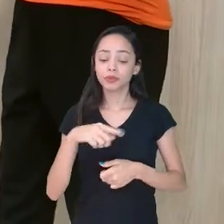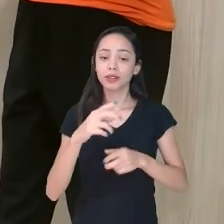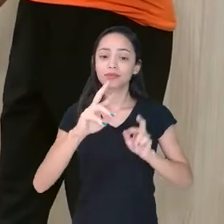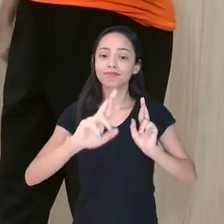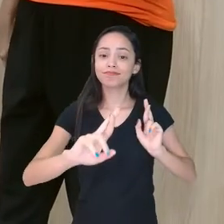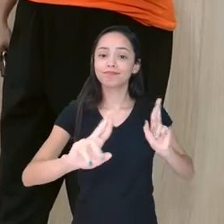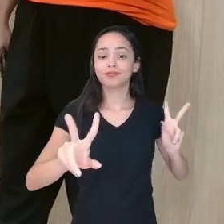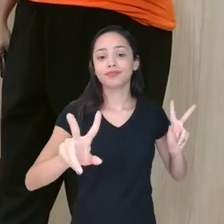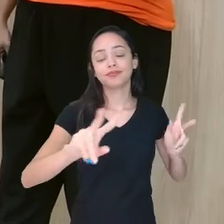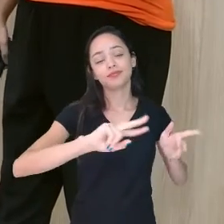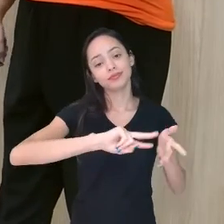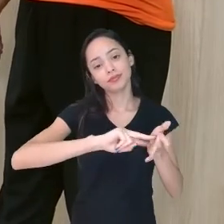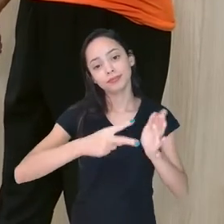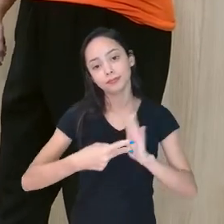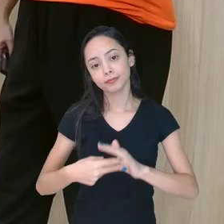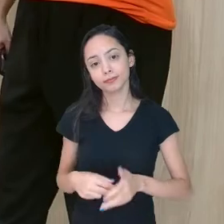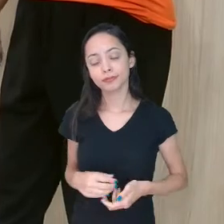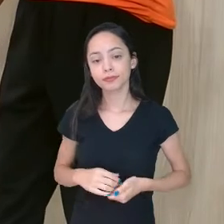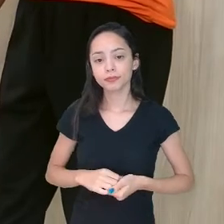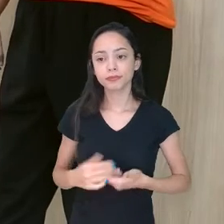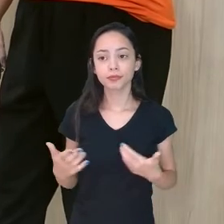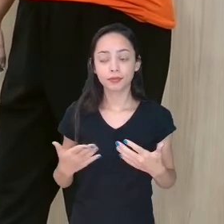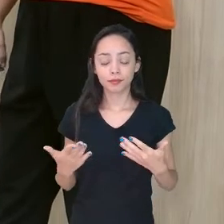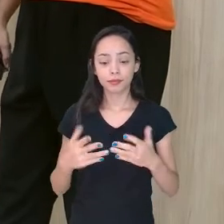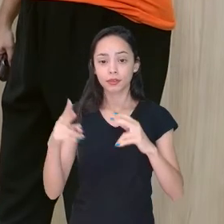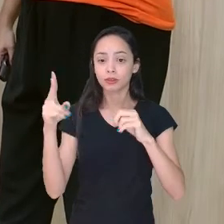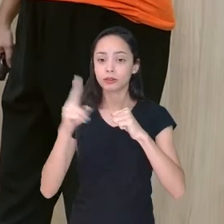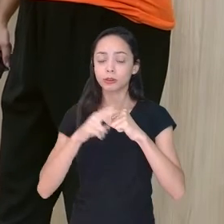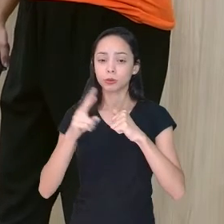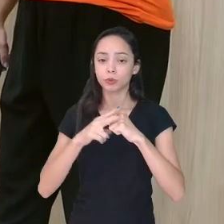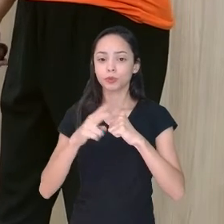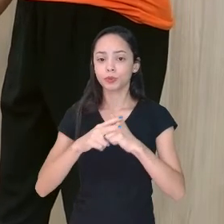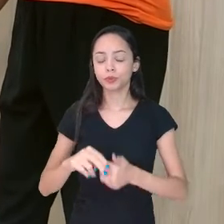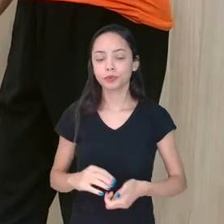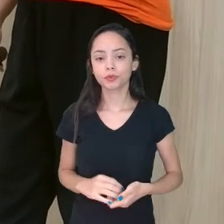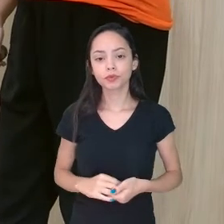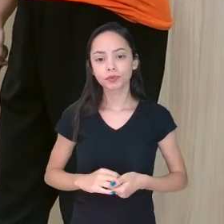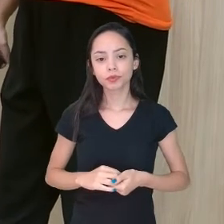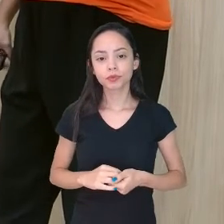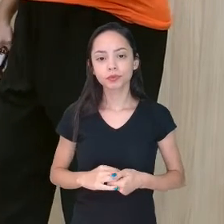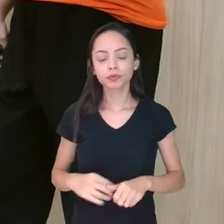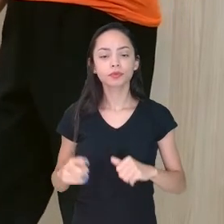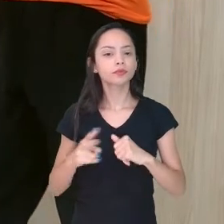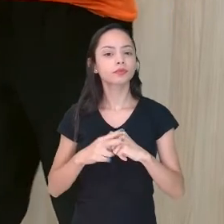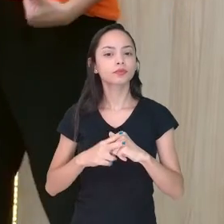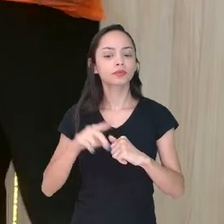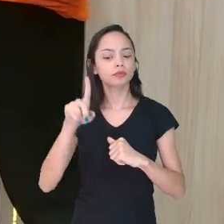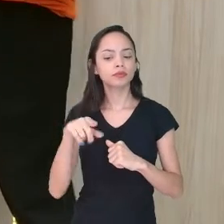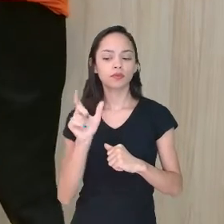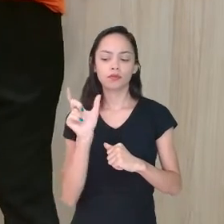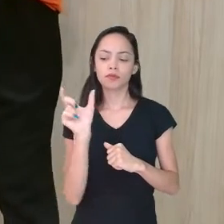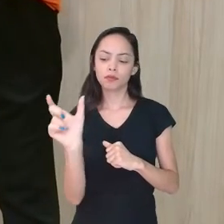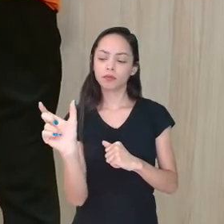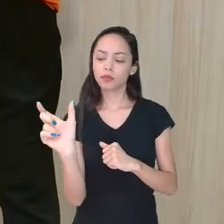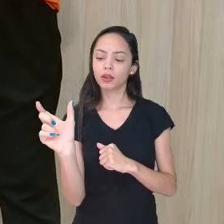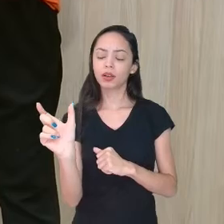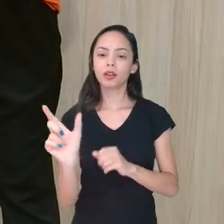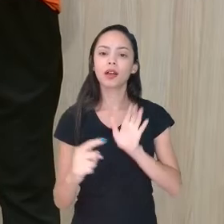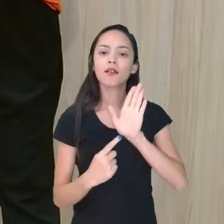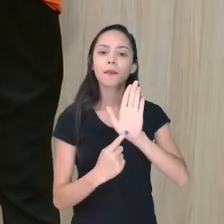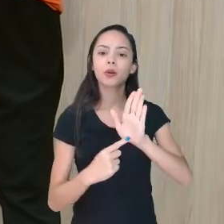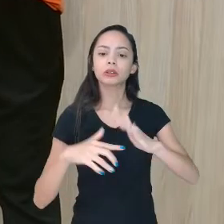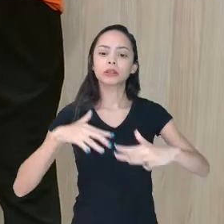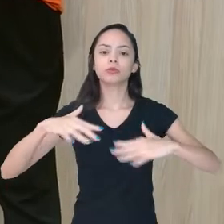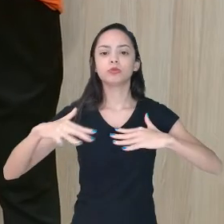significado. E os verbos? Os verbos são aquelas palavras que vão trazer